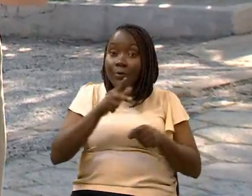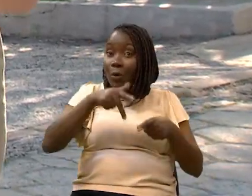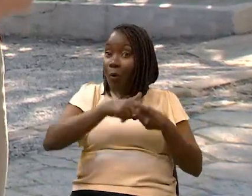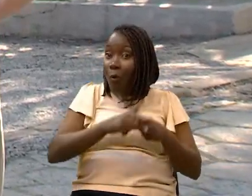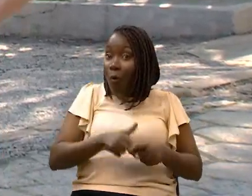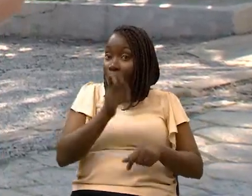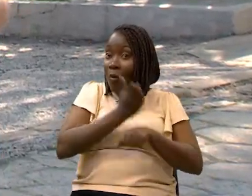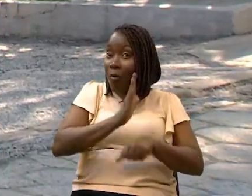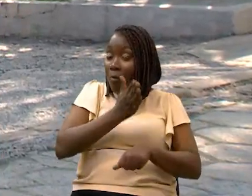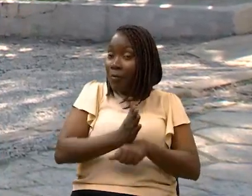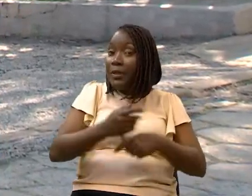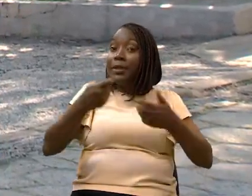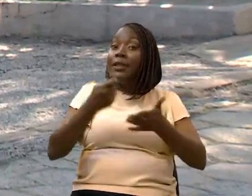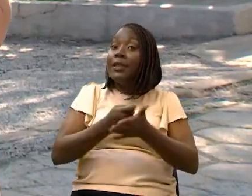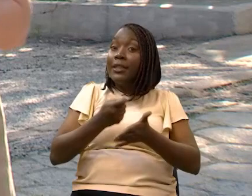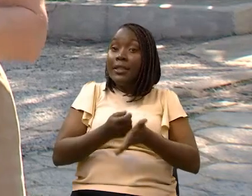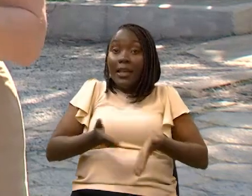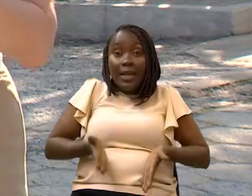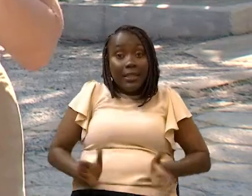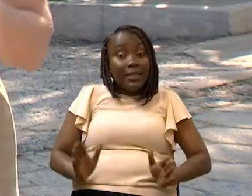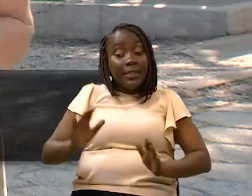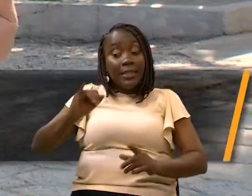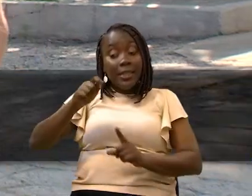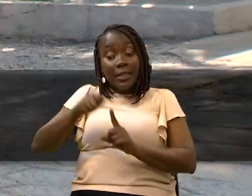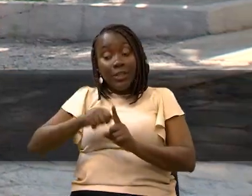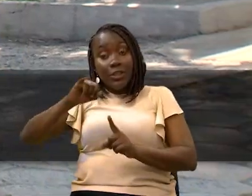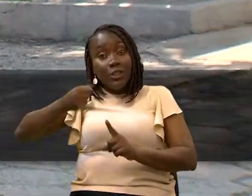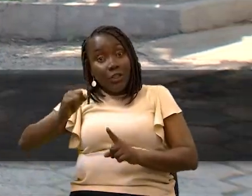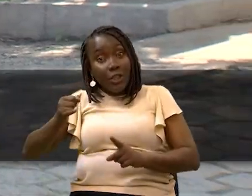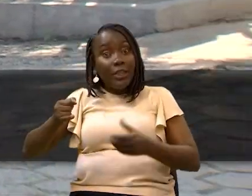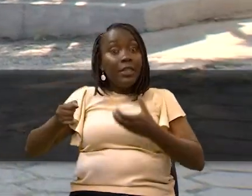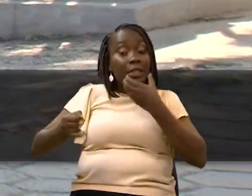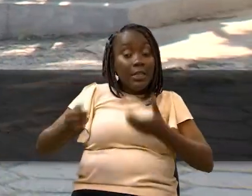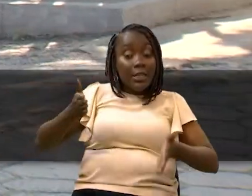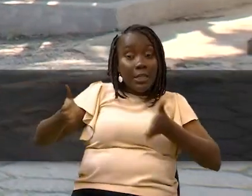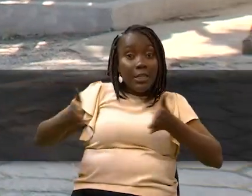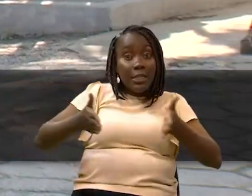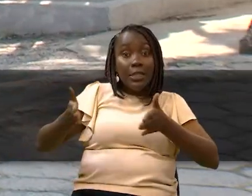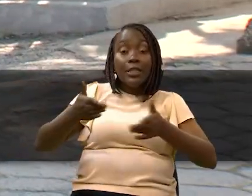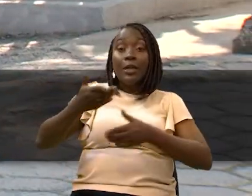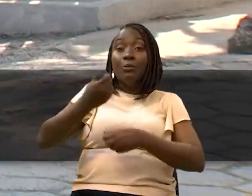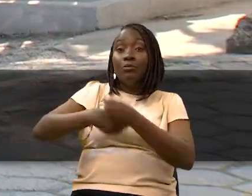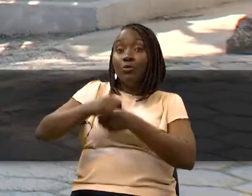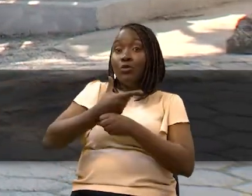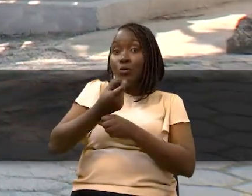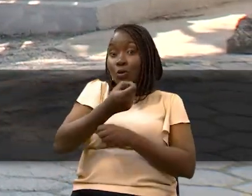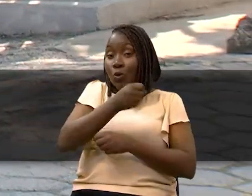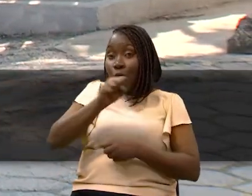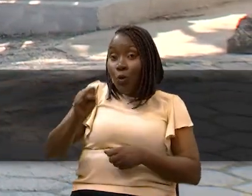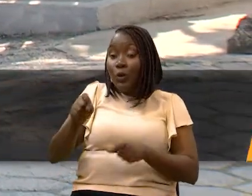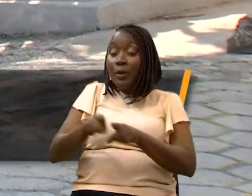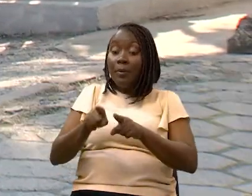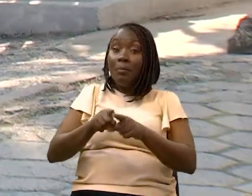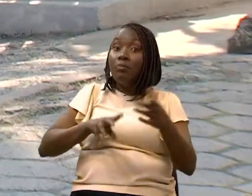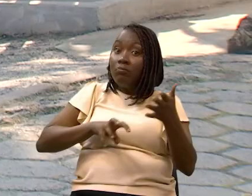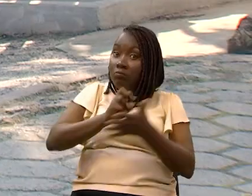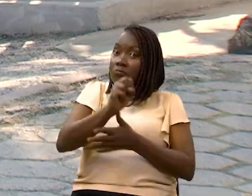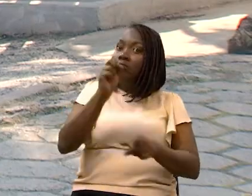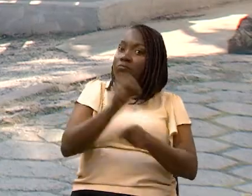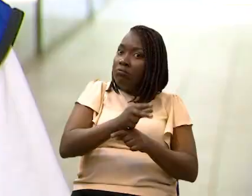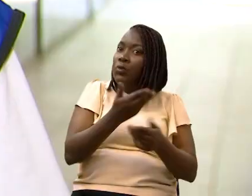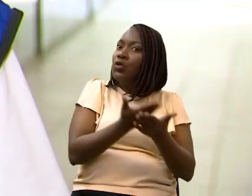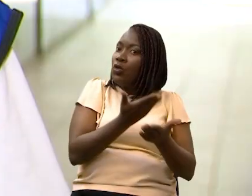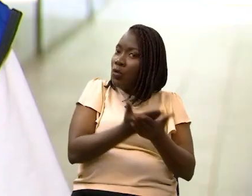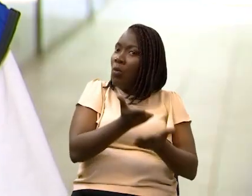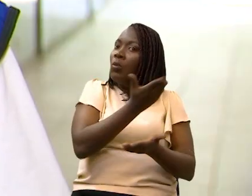para o Mercado de Trabalho devem ter nascido entre janeiro e dezembro de 2008 e estar matriculado no ensino médio das escolas